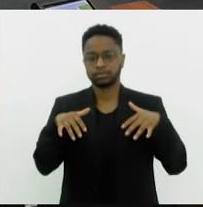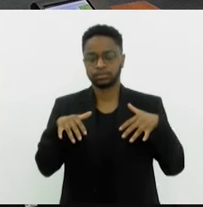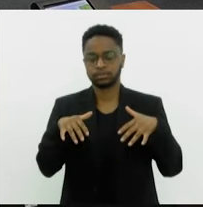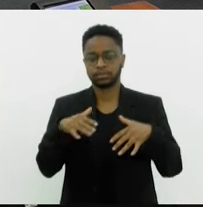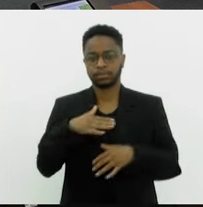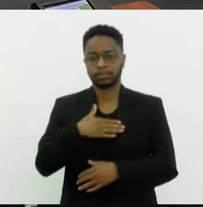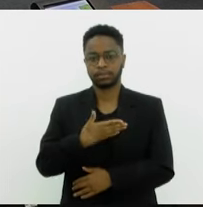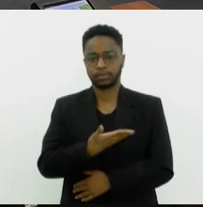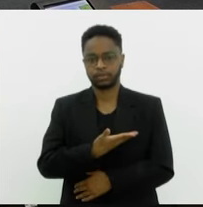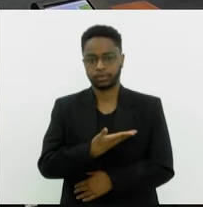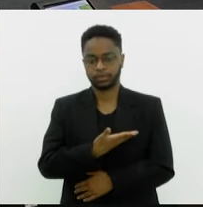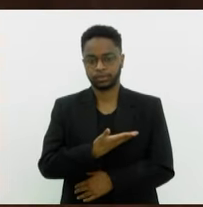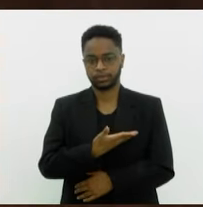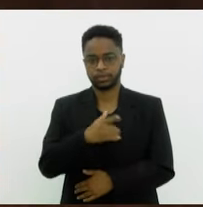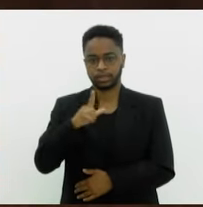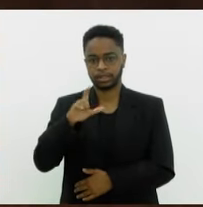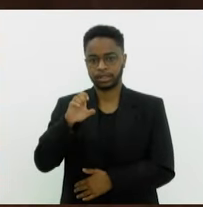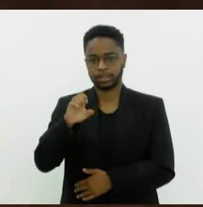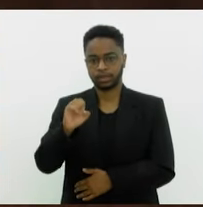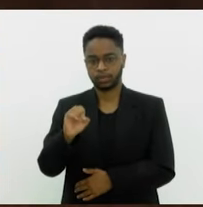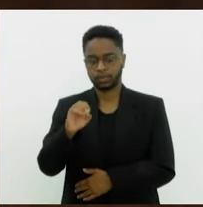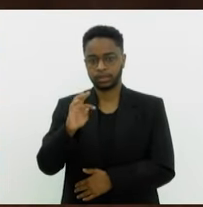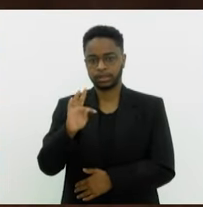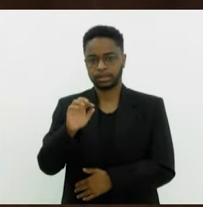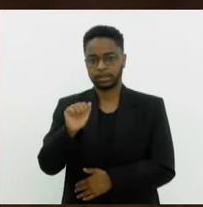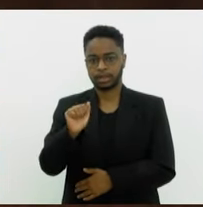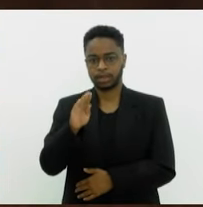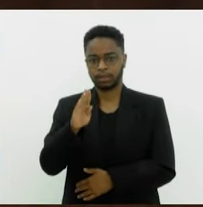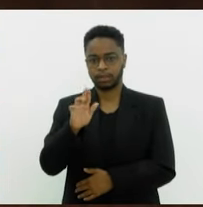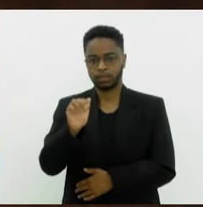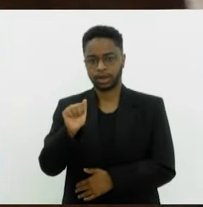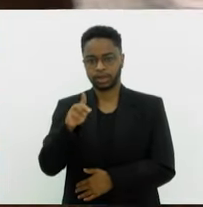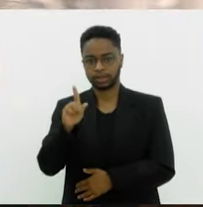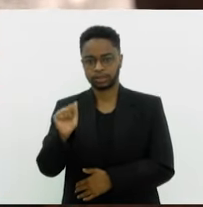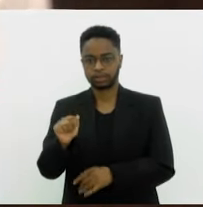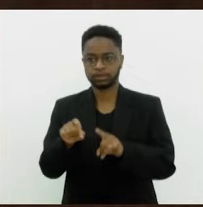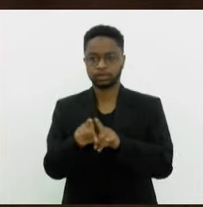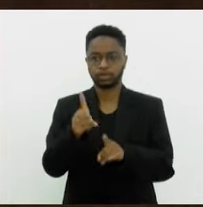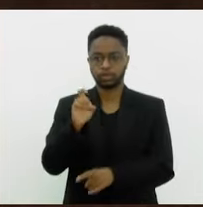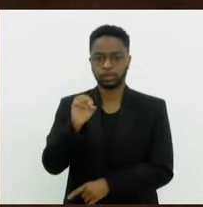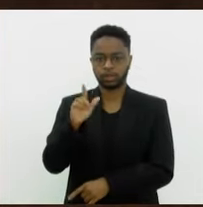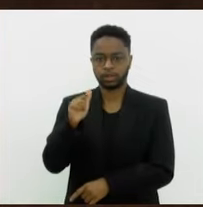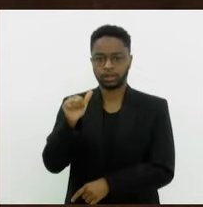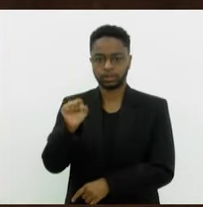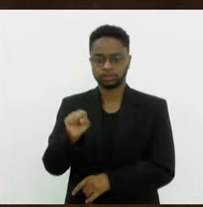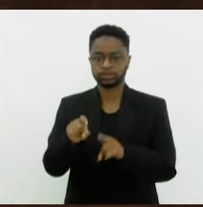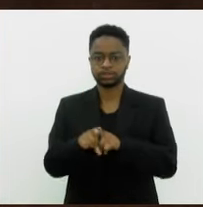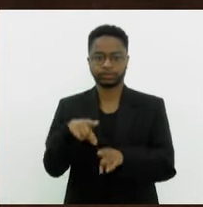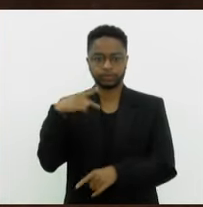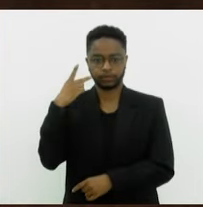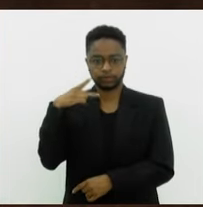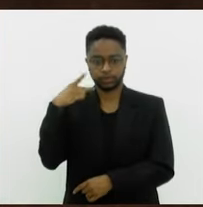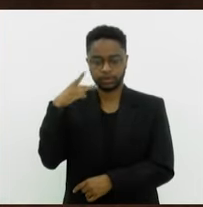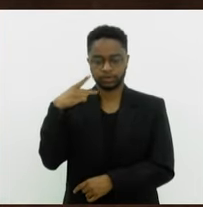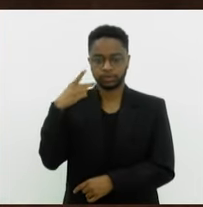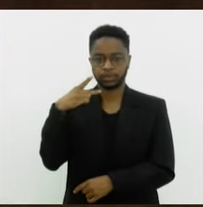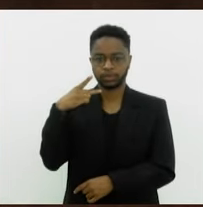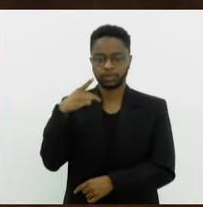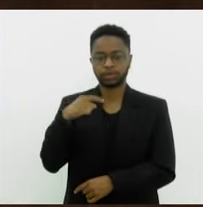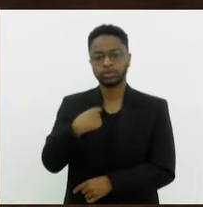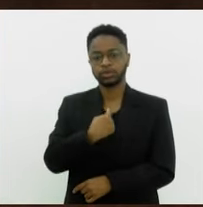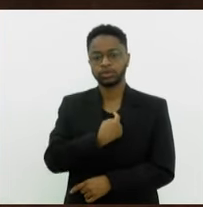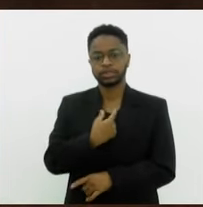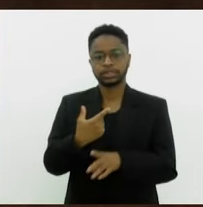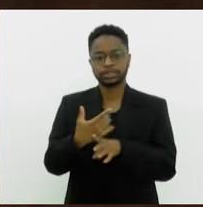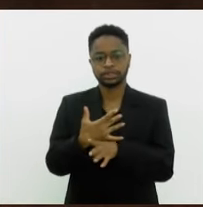meu amigo Léo Taboada, também do Douglas e do vereador da nossa